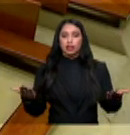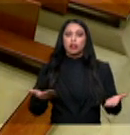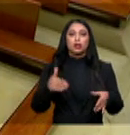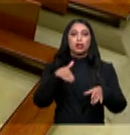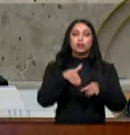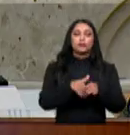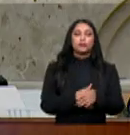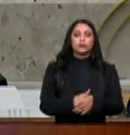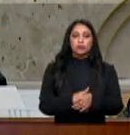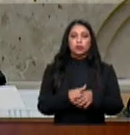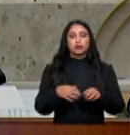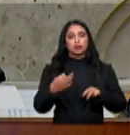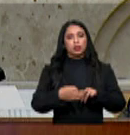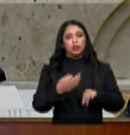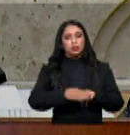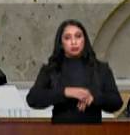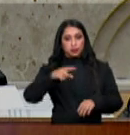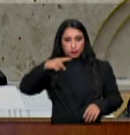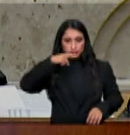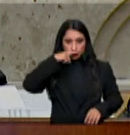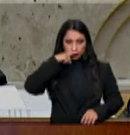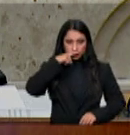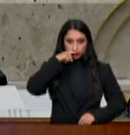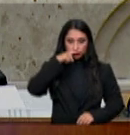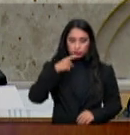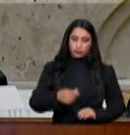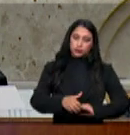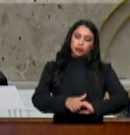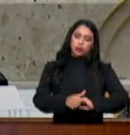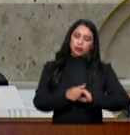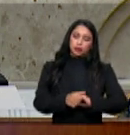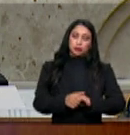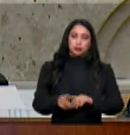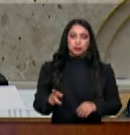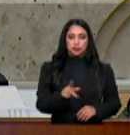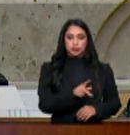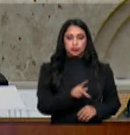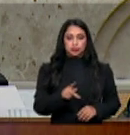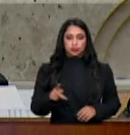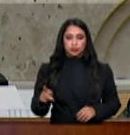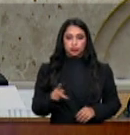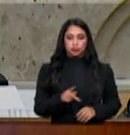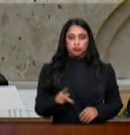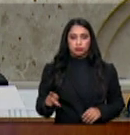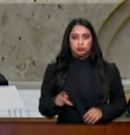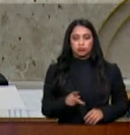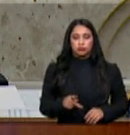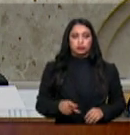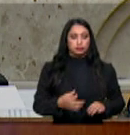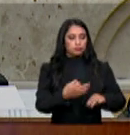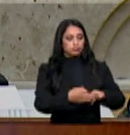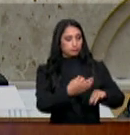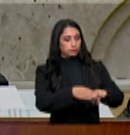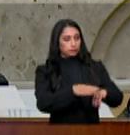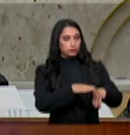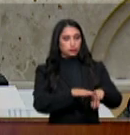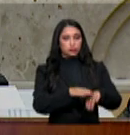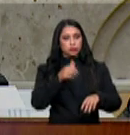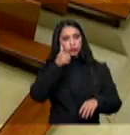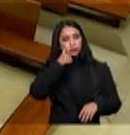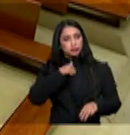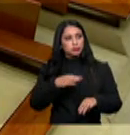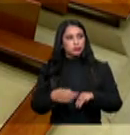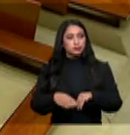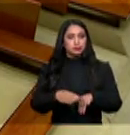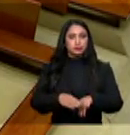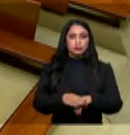Edson Fachin. Cumprimento Vossa Excelência, senhor presidente, as eminentes ministros, eminentes ministros,